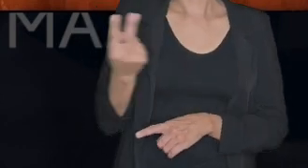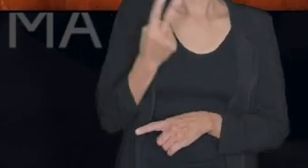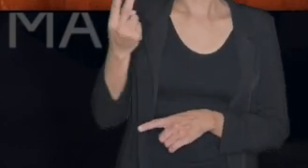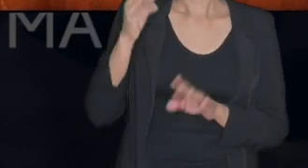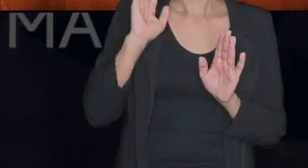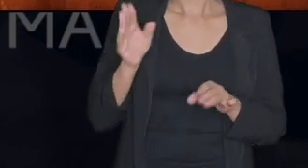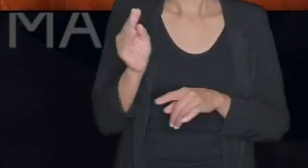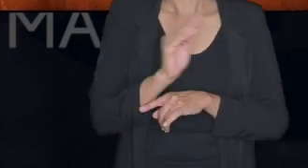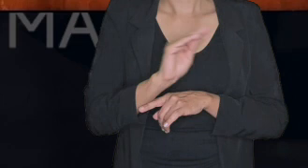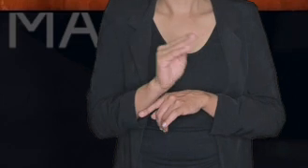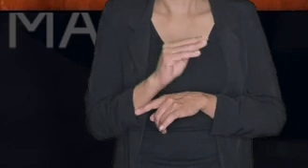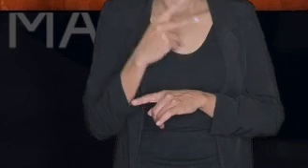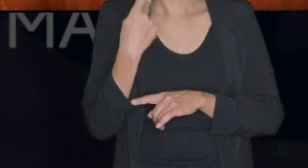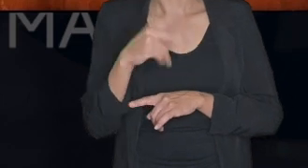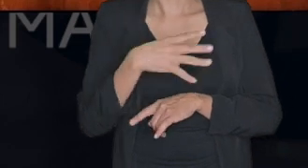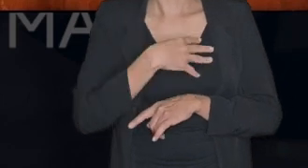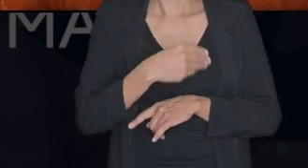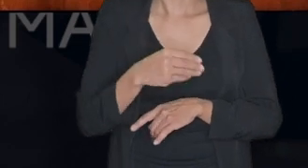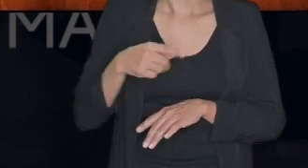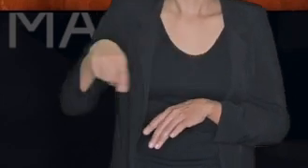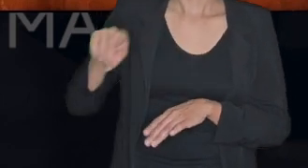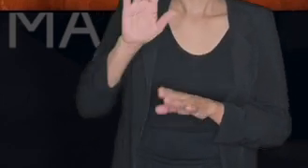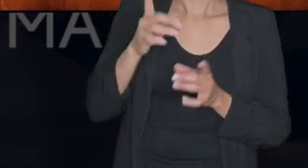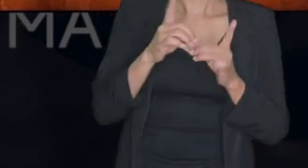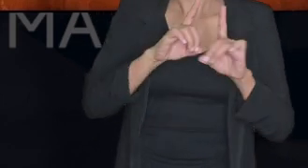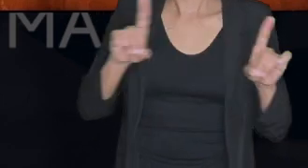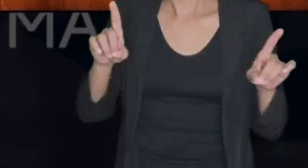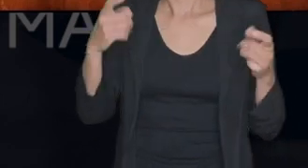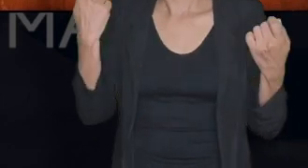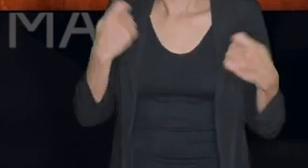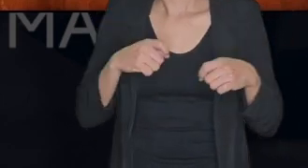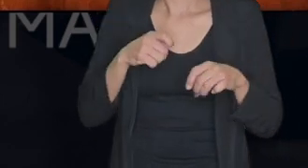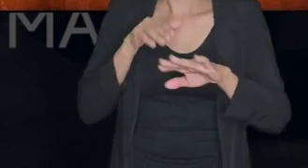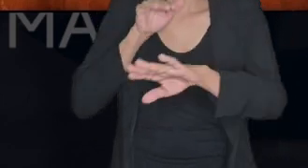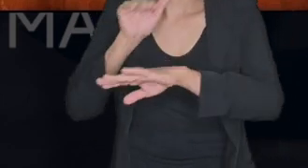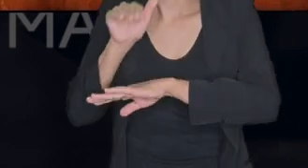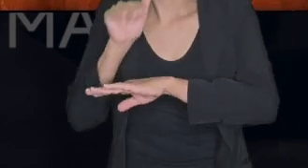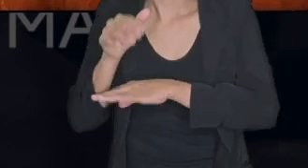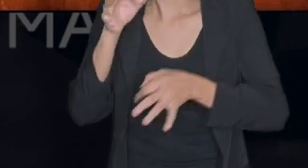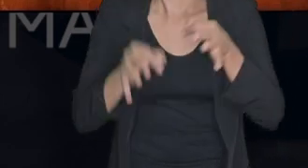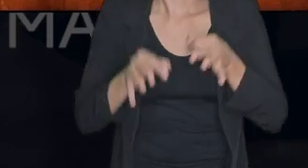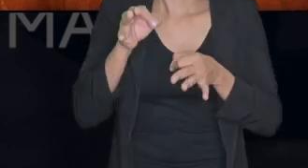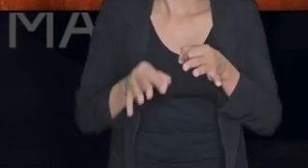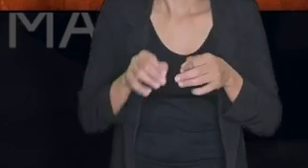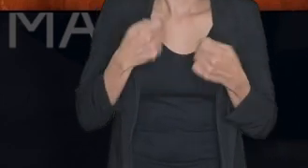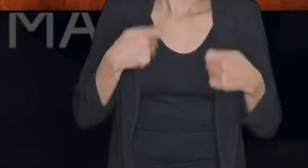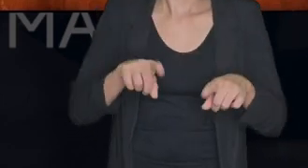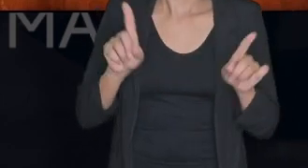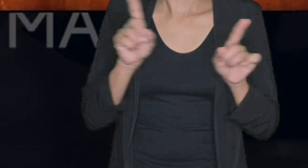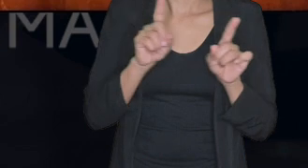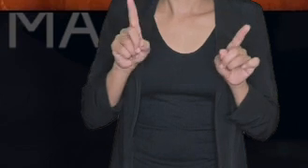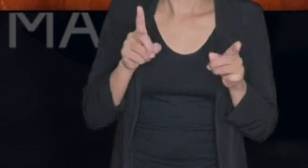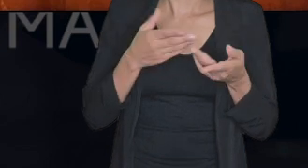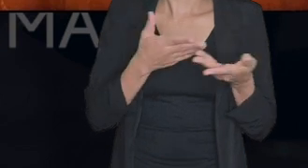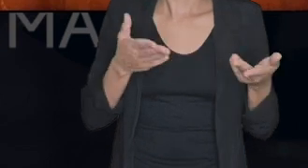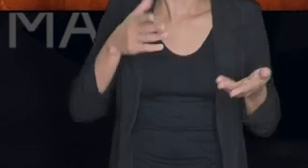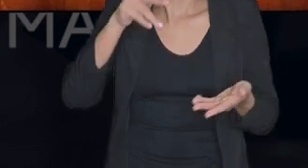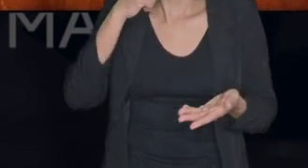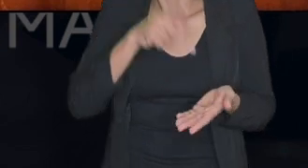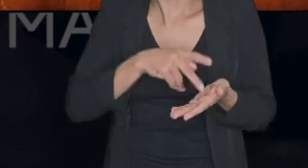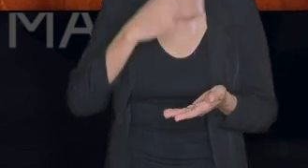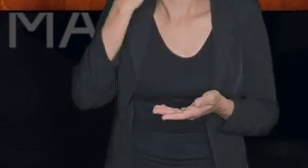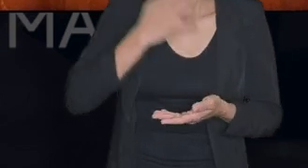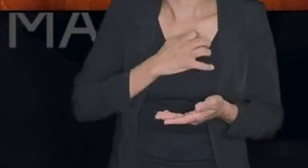mais que eles queiram se divorciar, isso não precisa incomodar o juiz. Isso é jurisdição voluntária. E vamos ser sinceros, até no inventário e partilha.